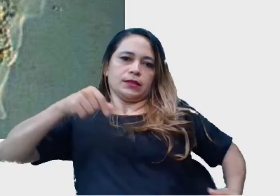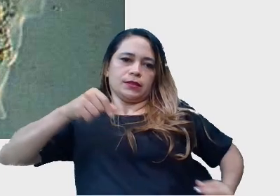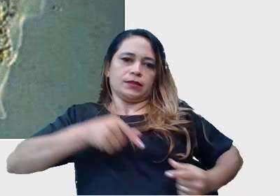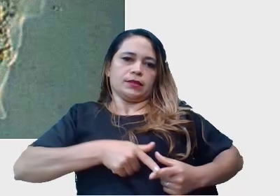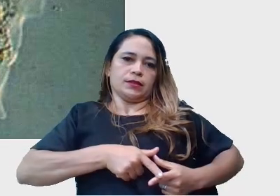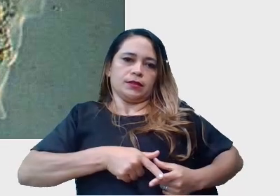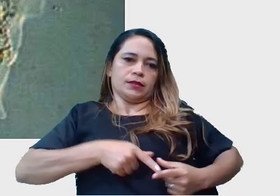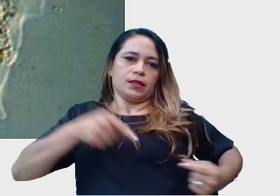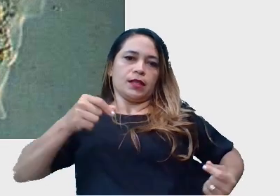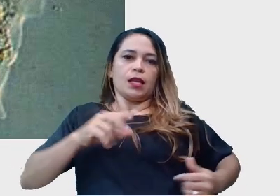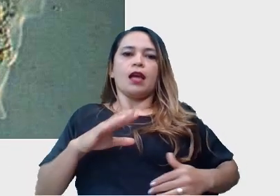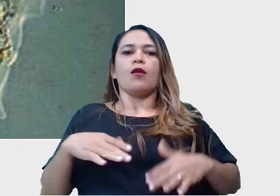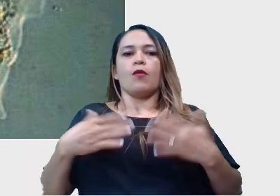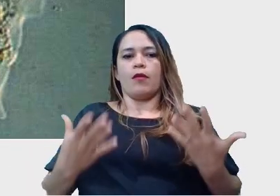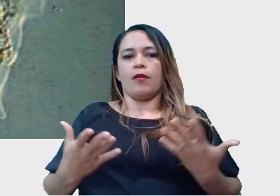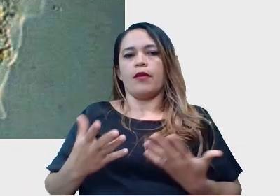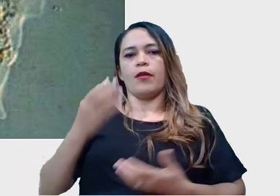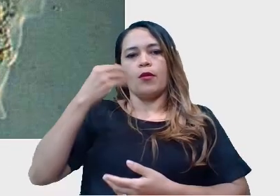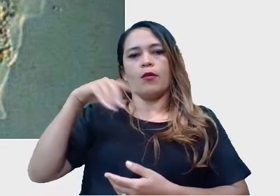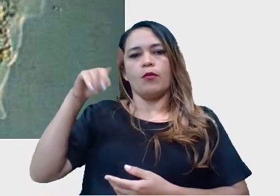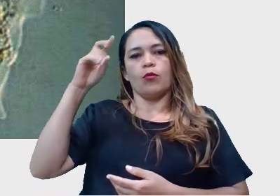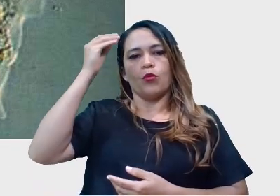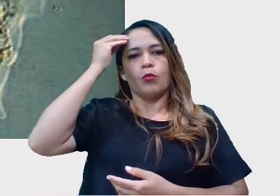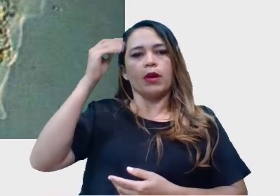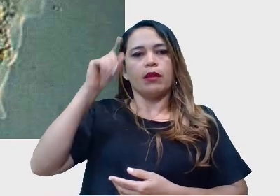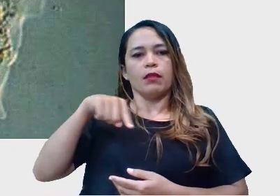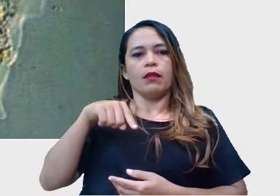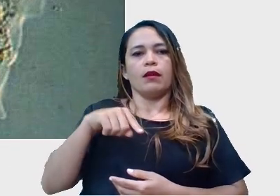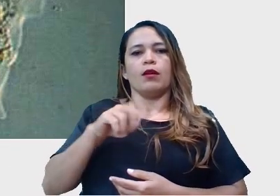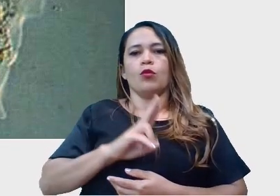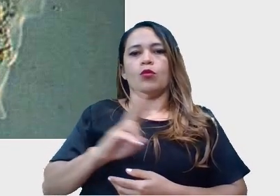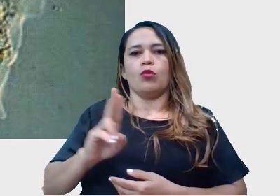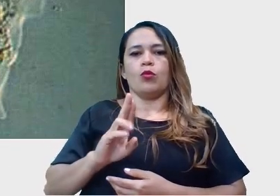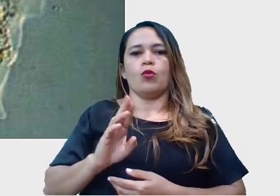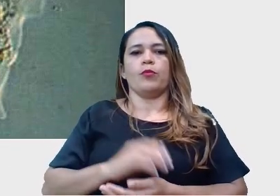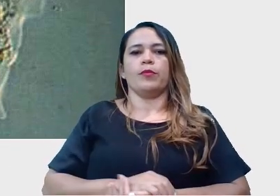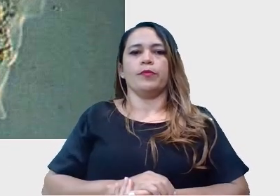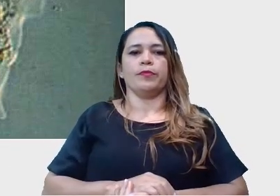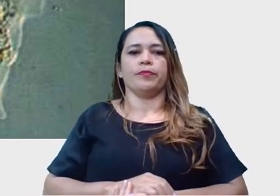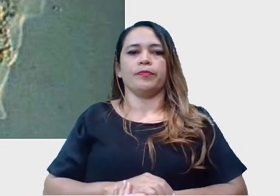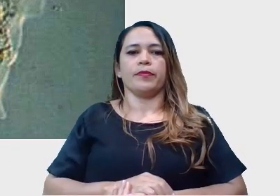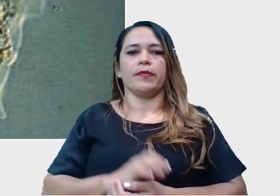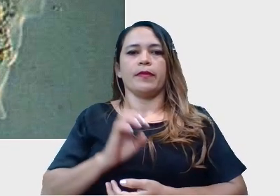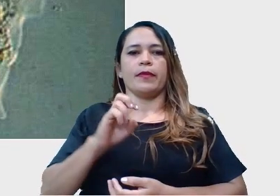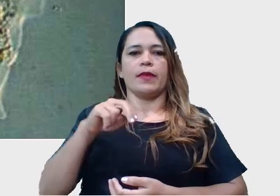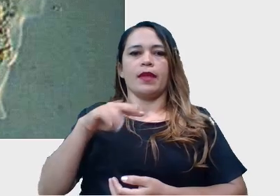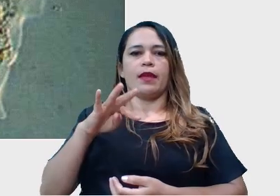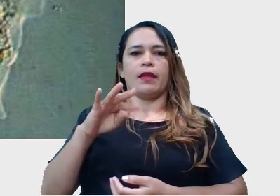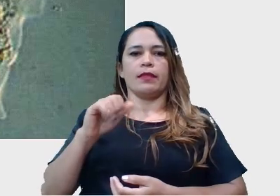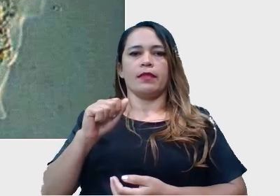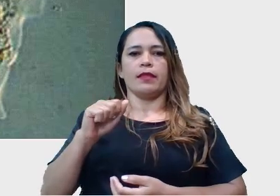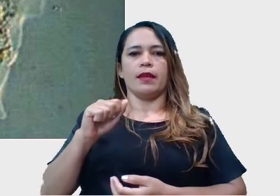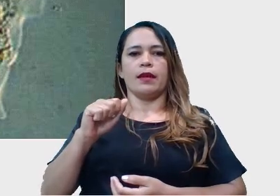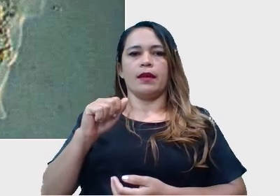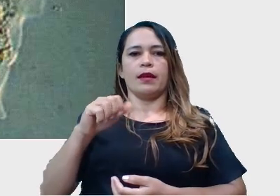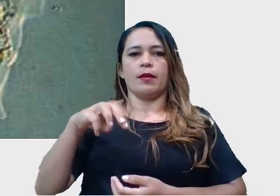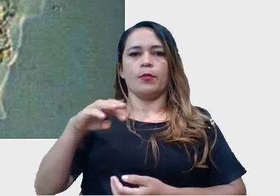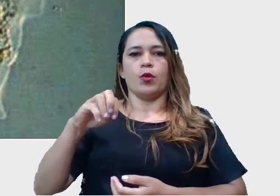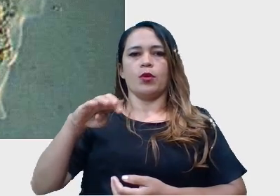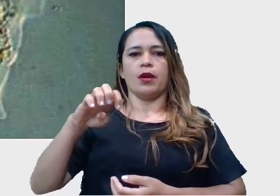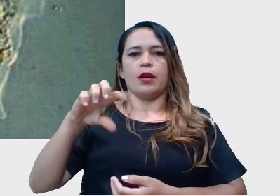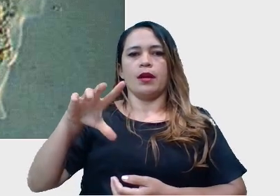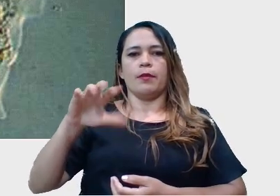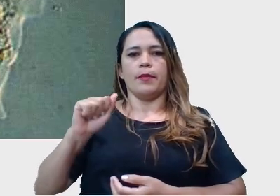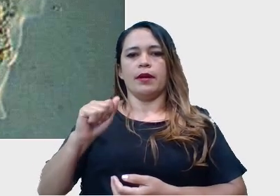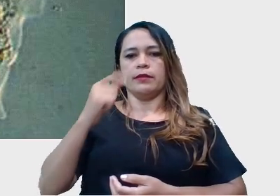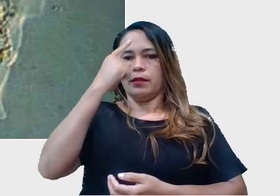causa essa doença é um protozoário chamado de Entamoeba histolítica, que é esse protozoáriozinho que eu coloquei no cantinho de